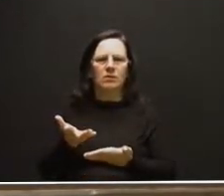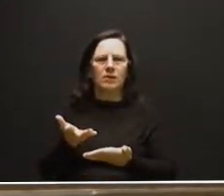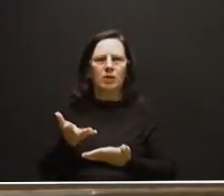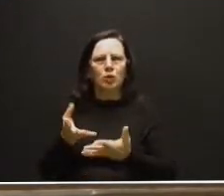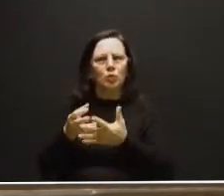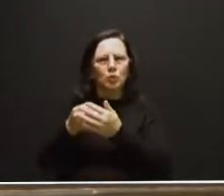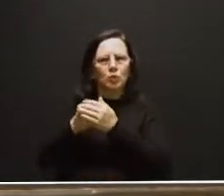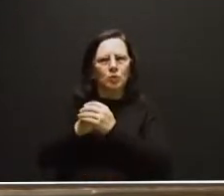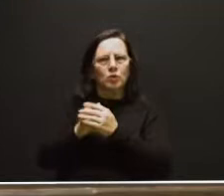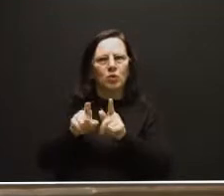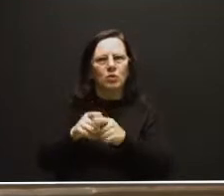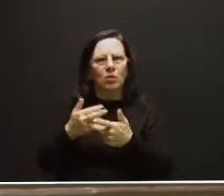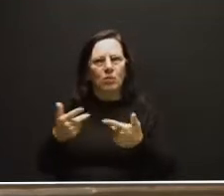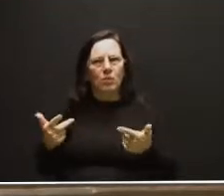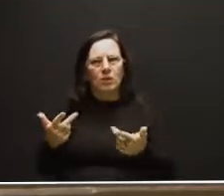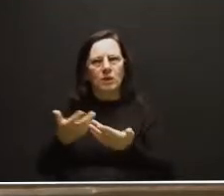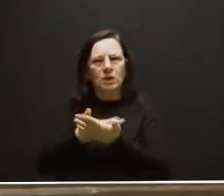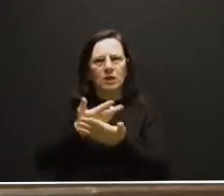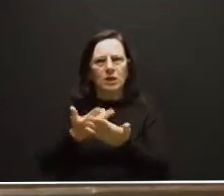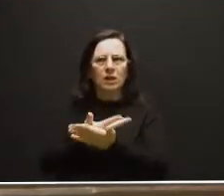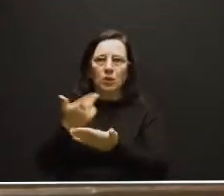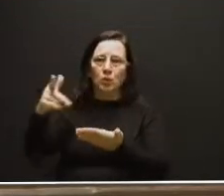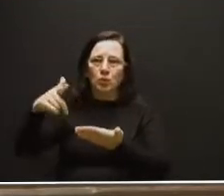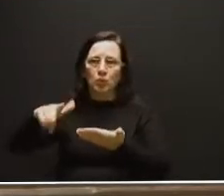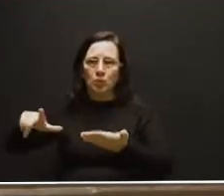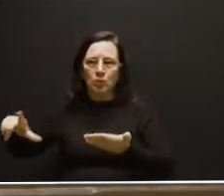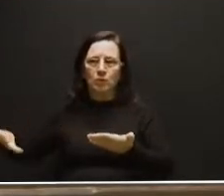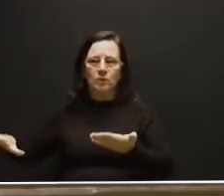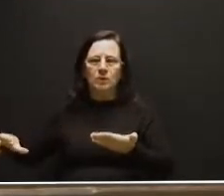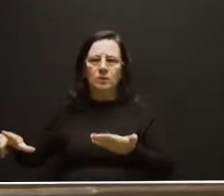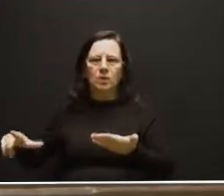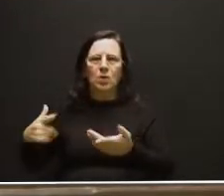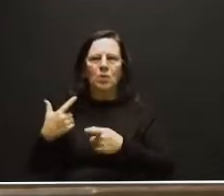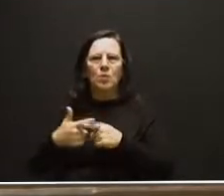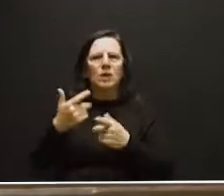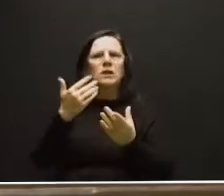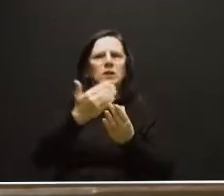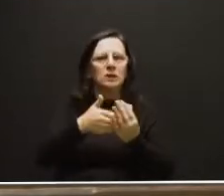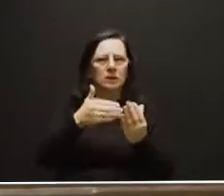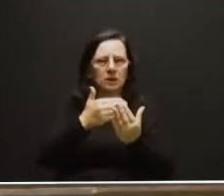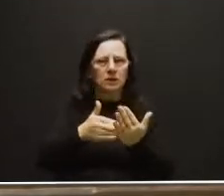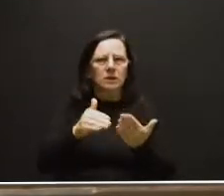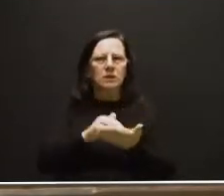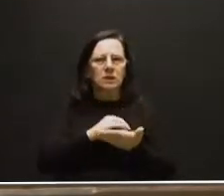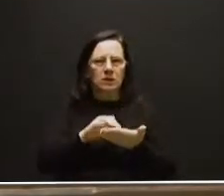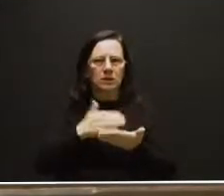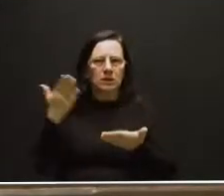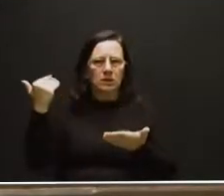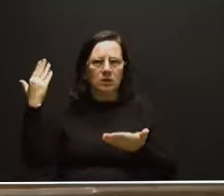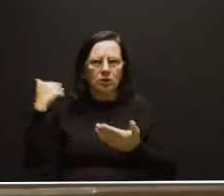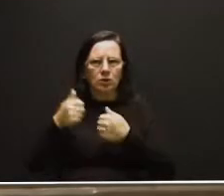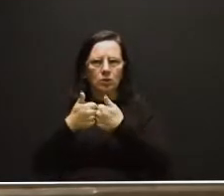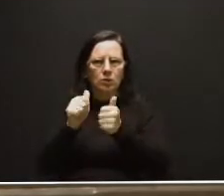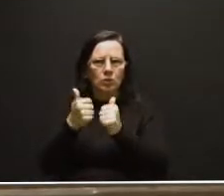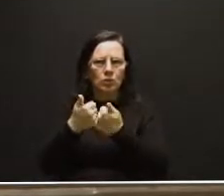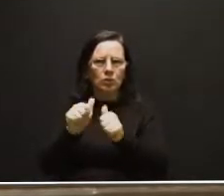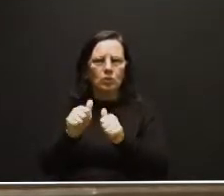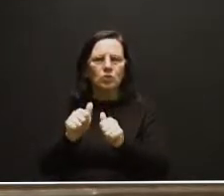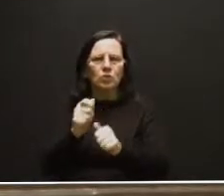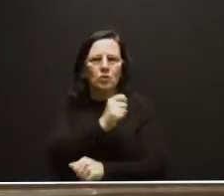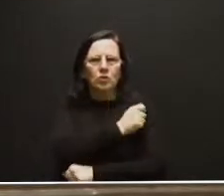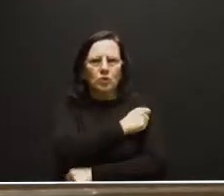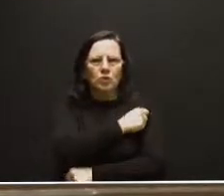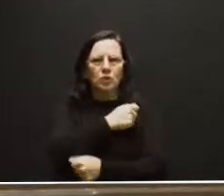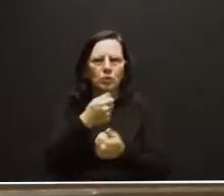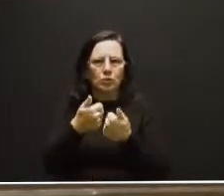omisso a erro de terceiro vereador porque se esse secretário já viu aqui nesta casa de leis na época dos ônibus vocês de bombeiros estudantes